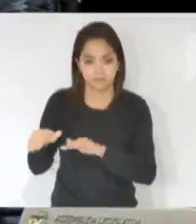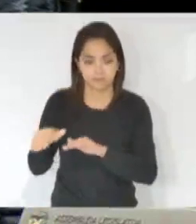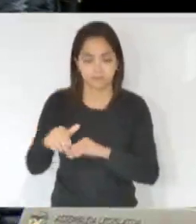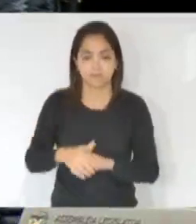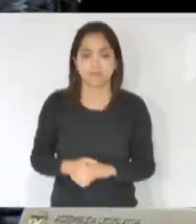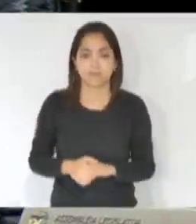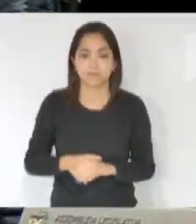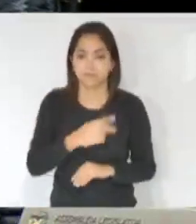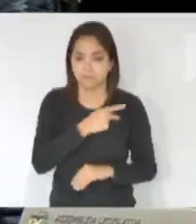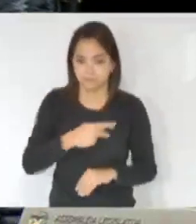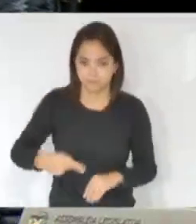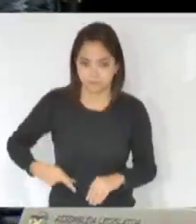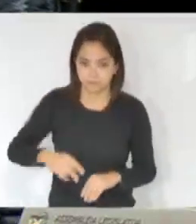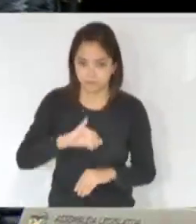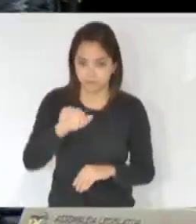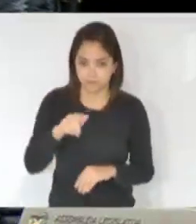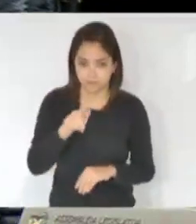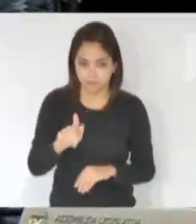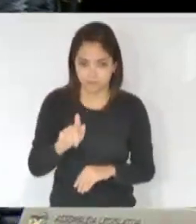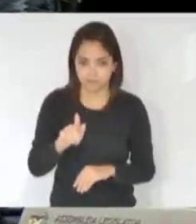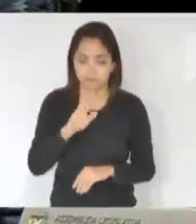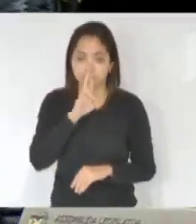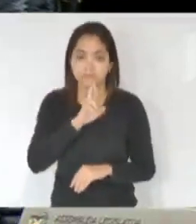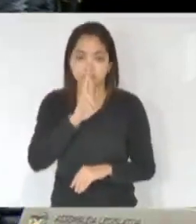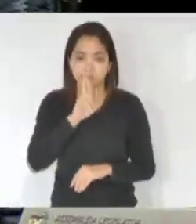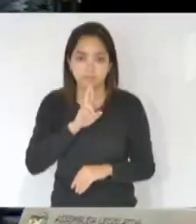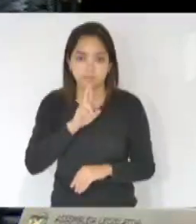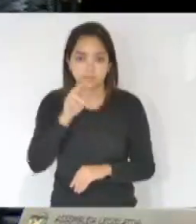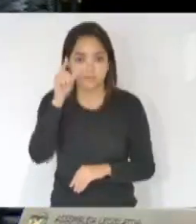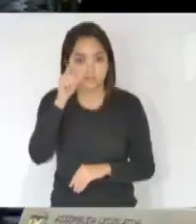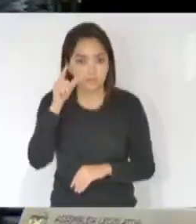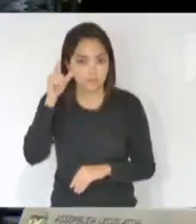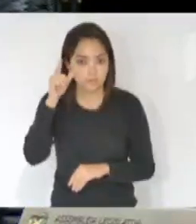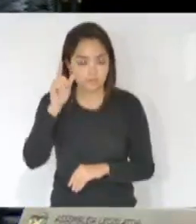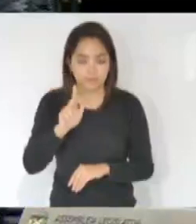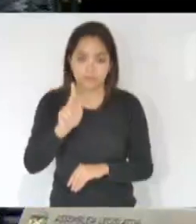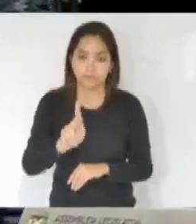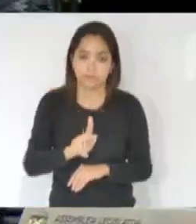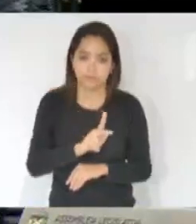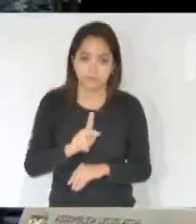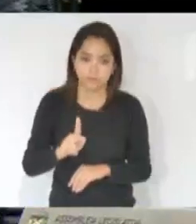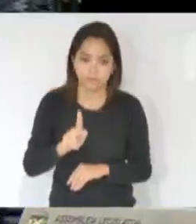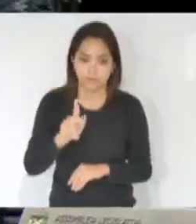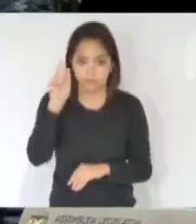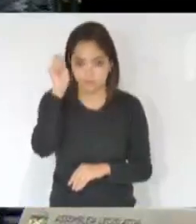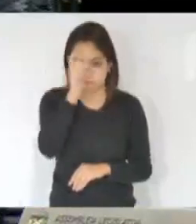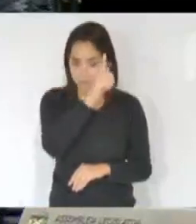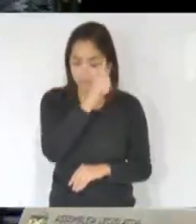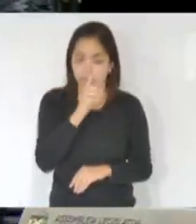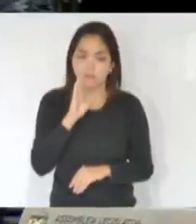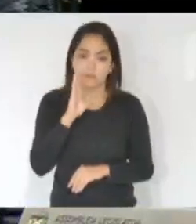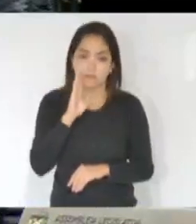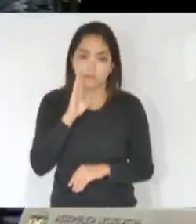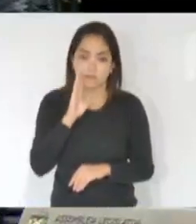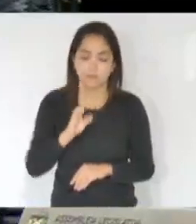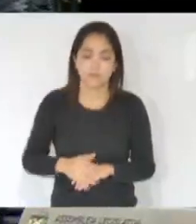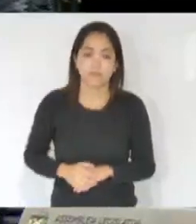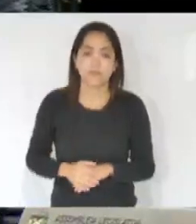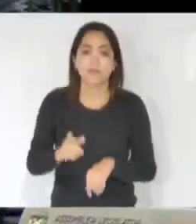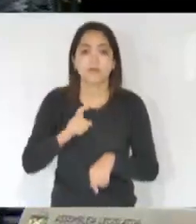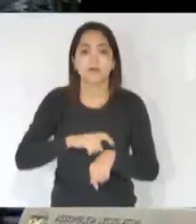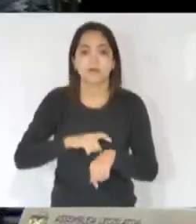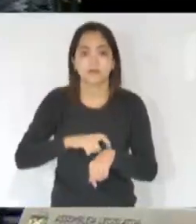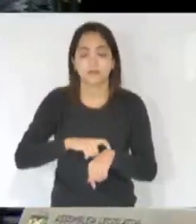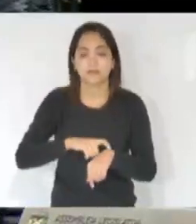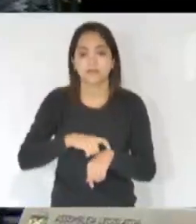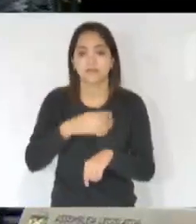Júlio Garcia, Rodrigo Minotto. Secretarias, deputados, Laércio Schuster, padre Pedro Balduceira, Altair Silva, Nilson Berlanda. Às 16 horas e 31